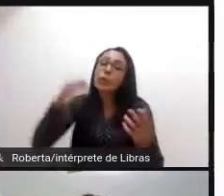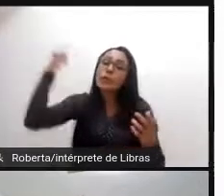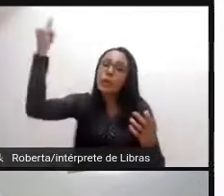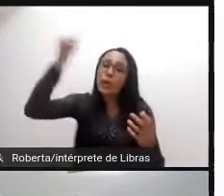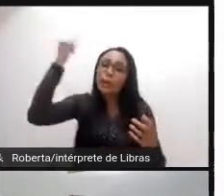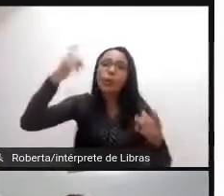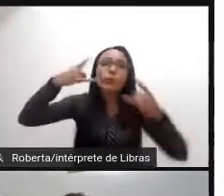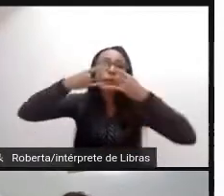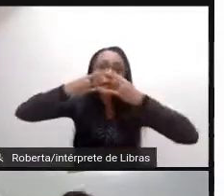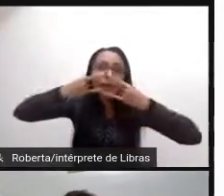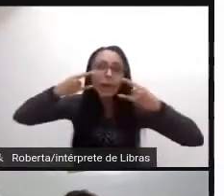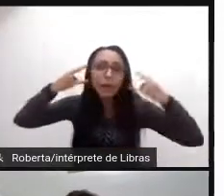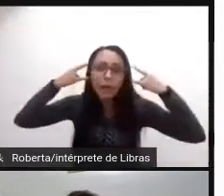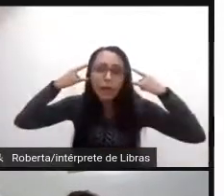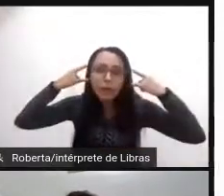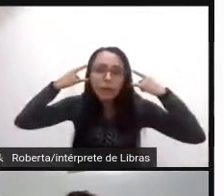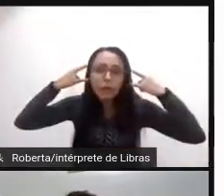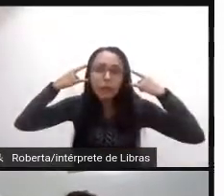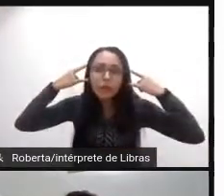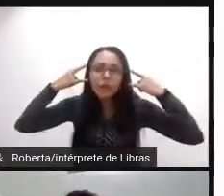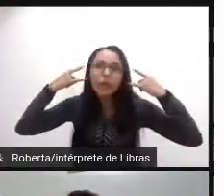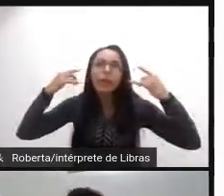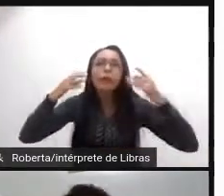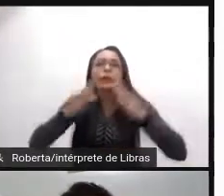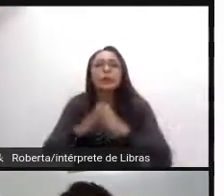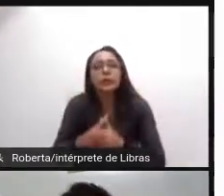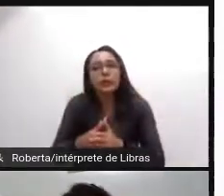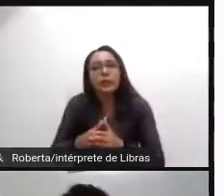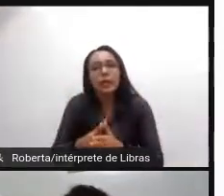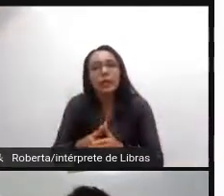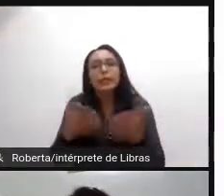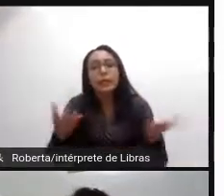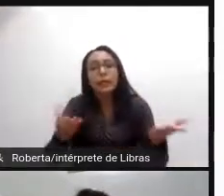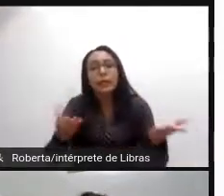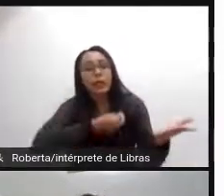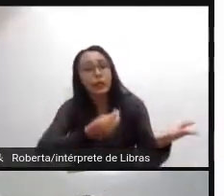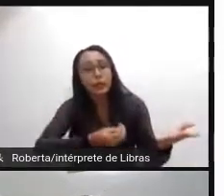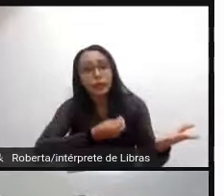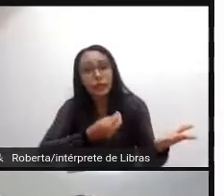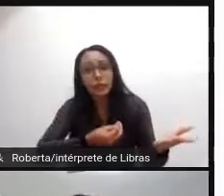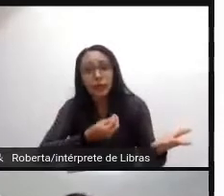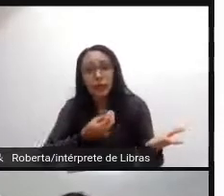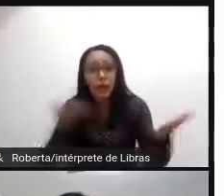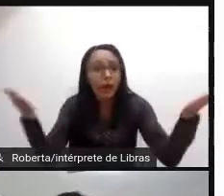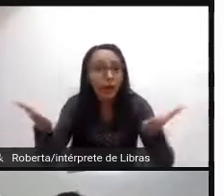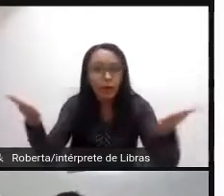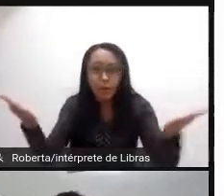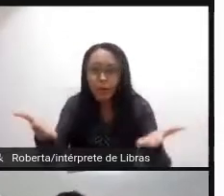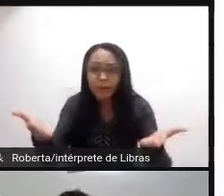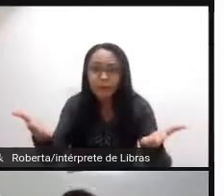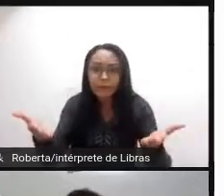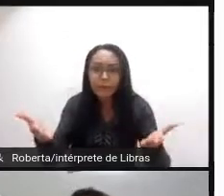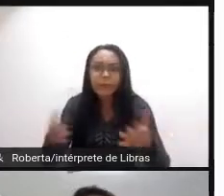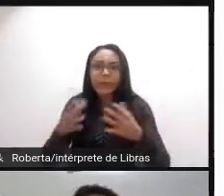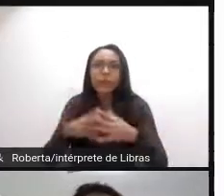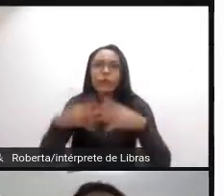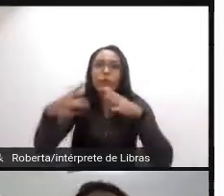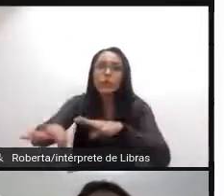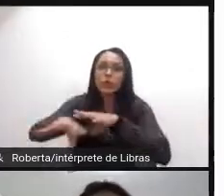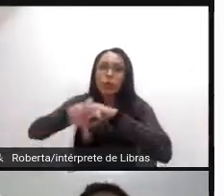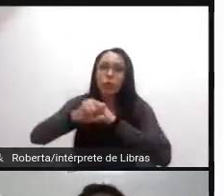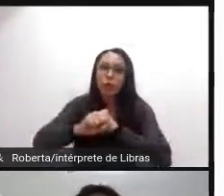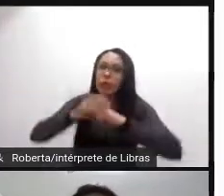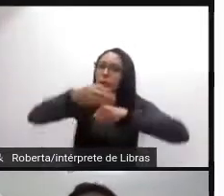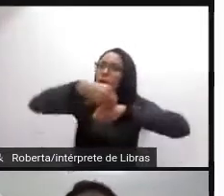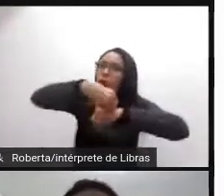máscara nessa vida externa, para que você não se contamine nessa transmissão